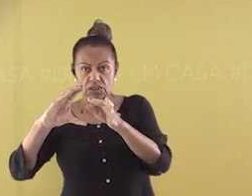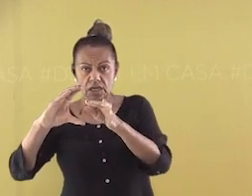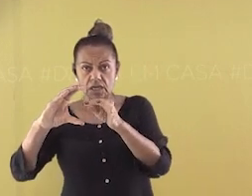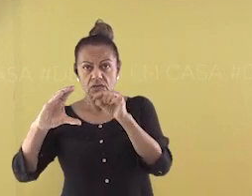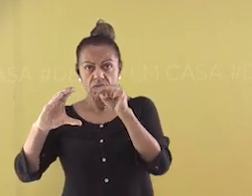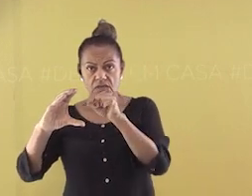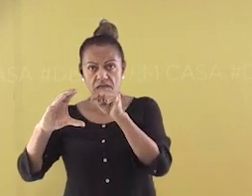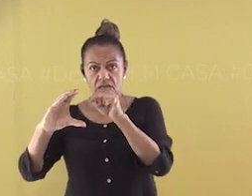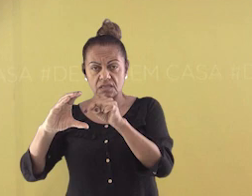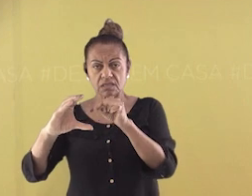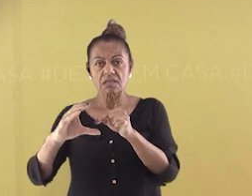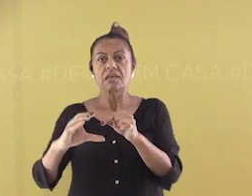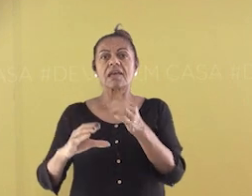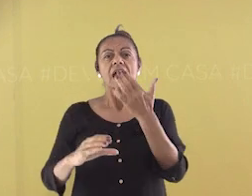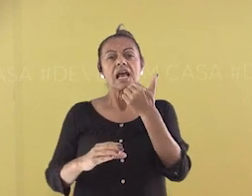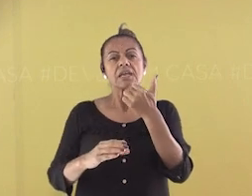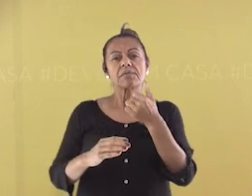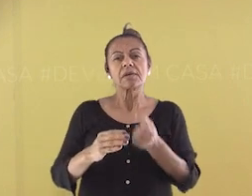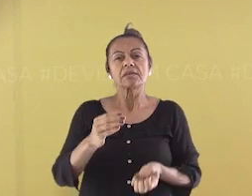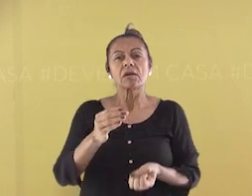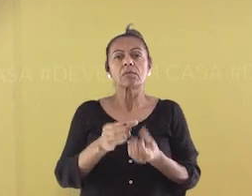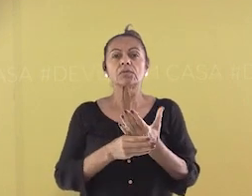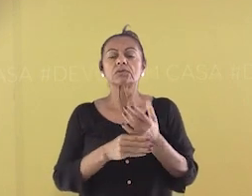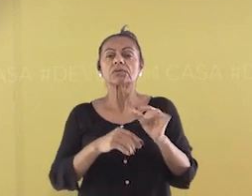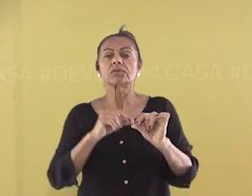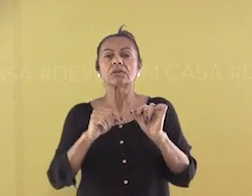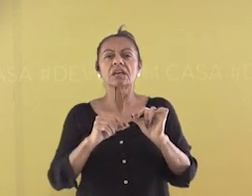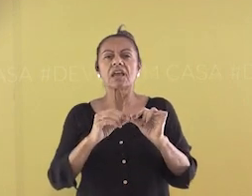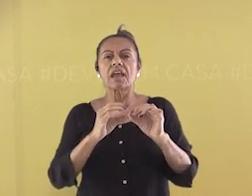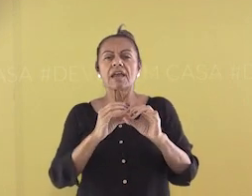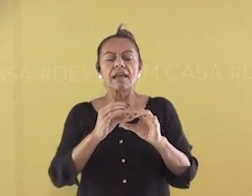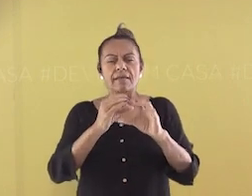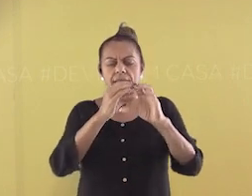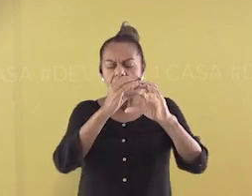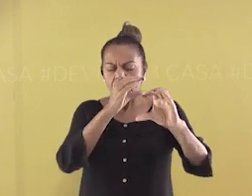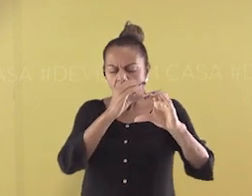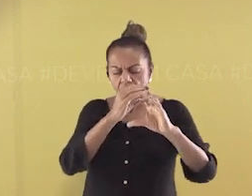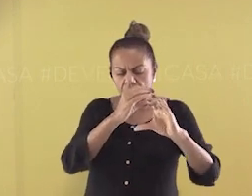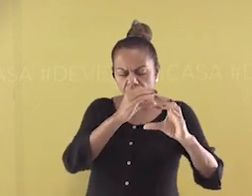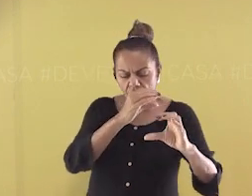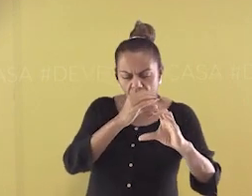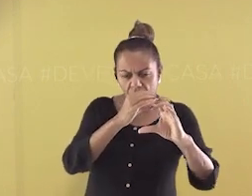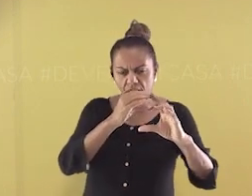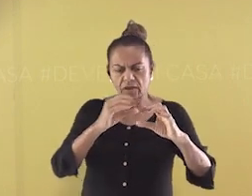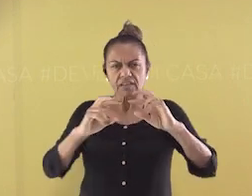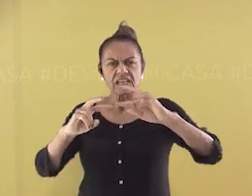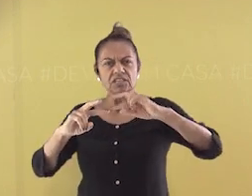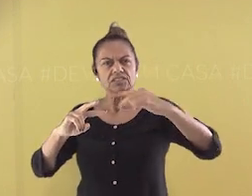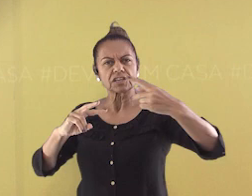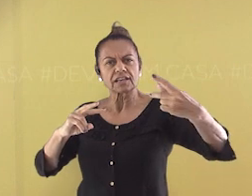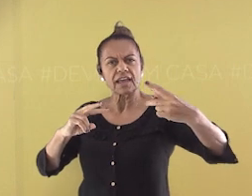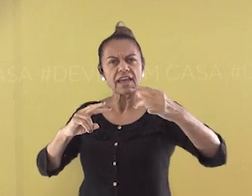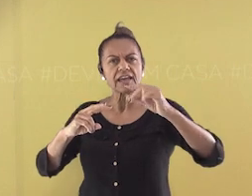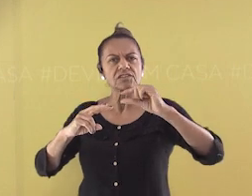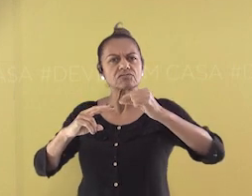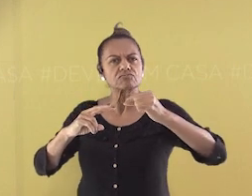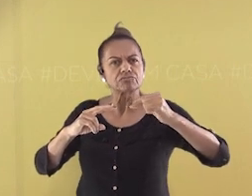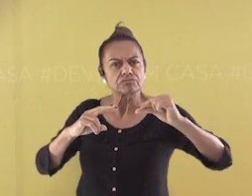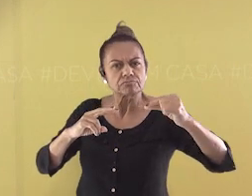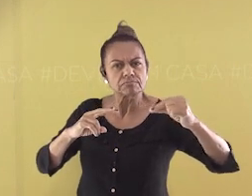em laboratório, através de técnicas de engenharia genética, onde tem seu material genético,